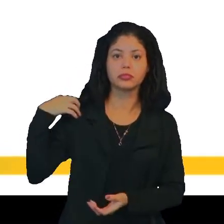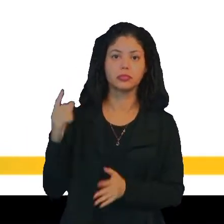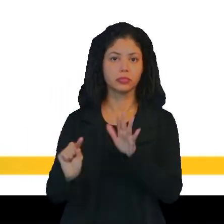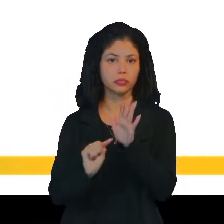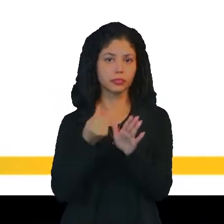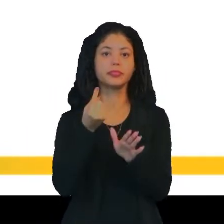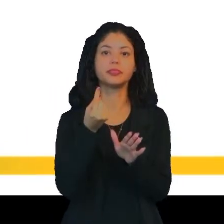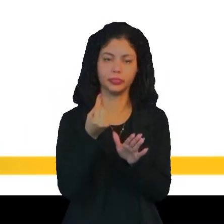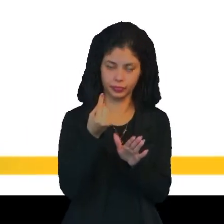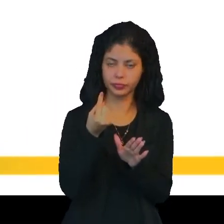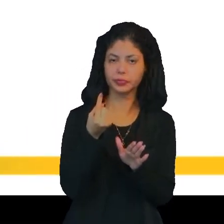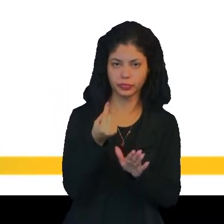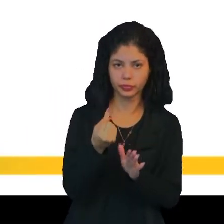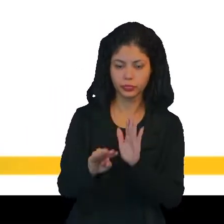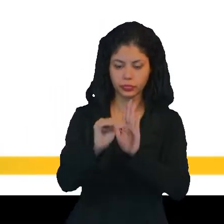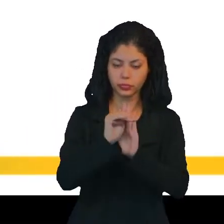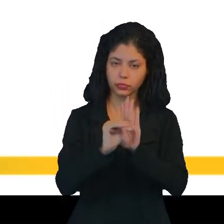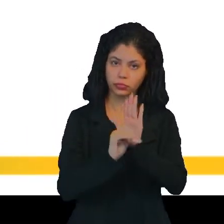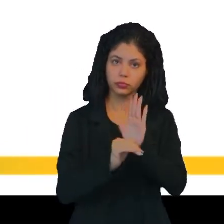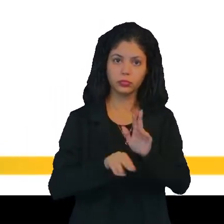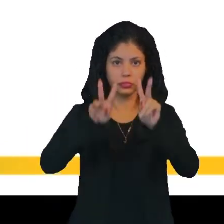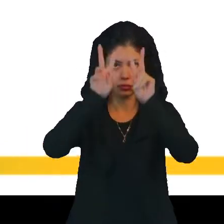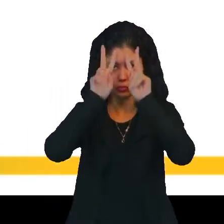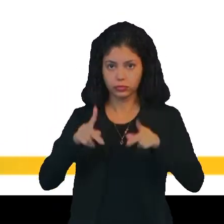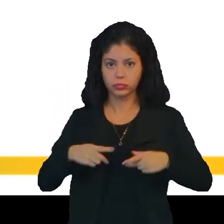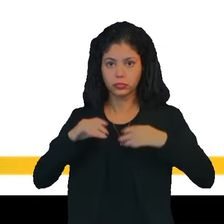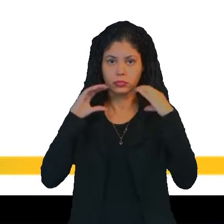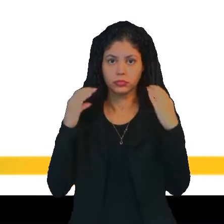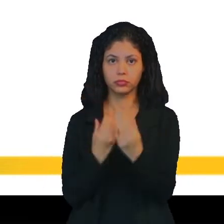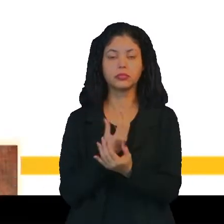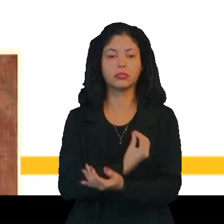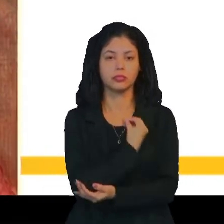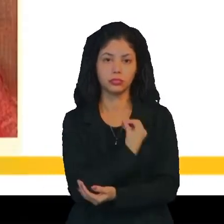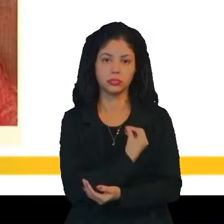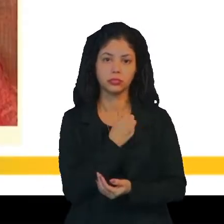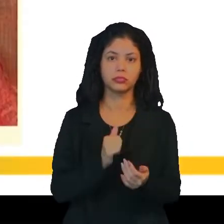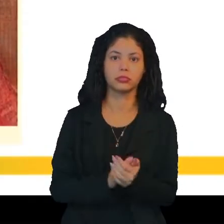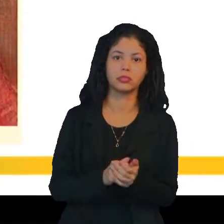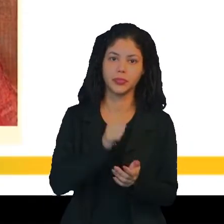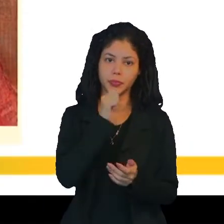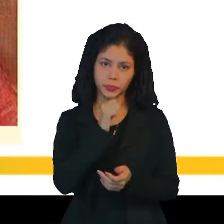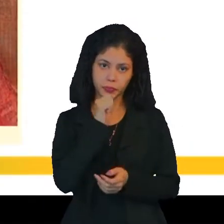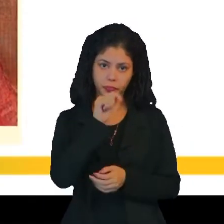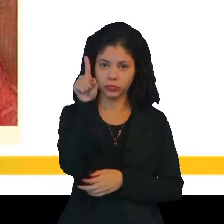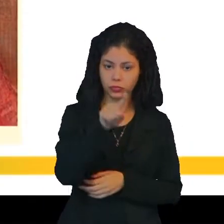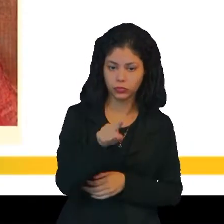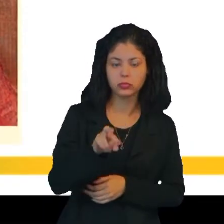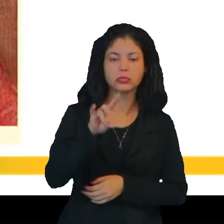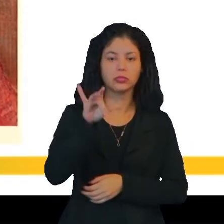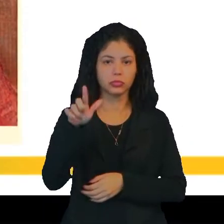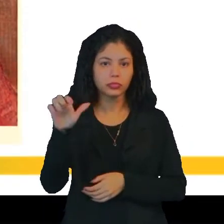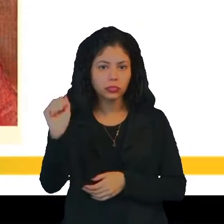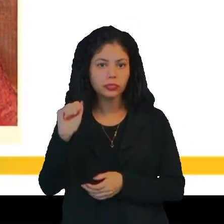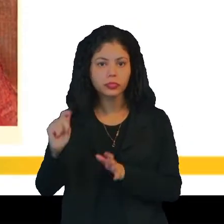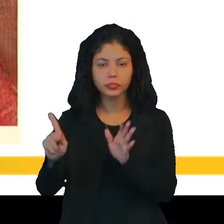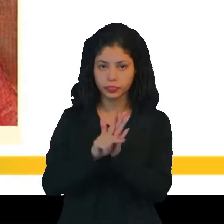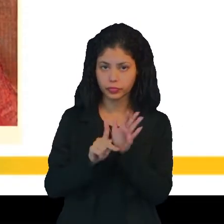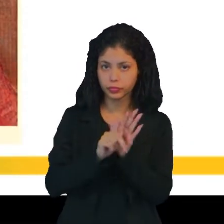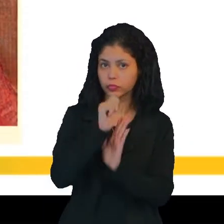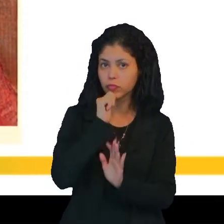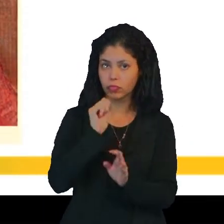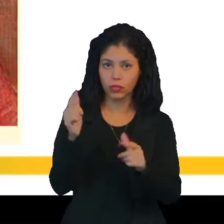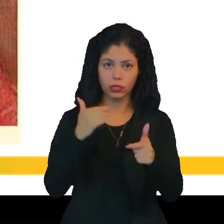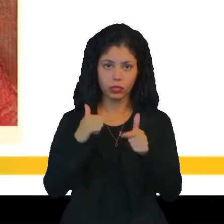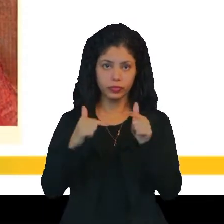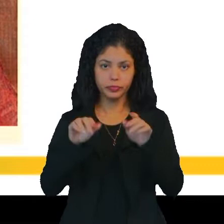foi um dos primeiros a classificar os seres vivos e contribuiu significativamente para os fundamentos de zoologia. Em um dos seus